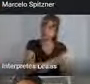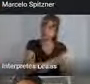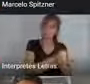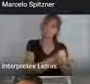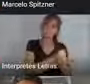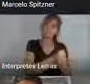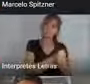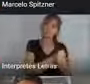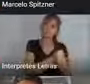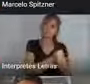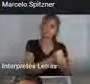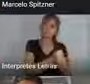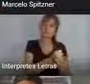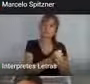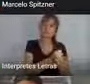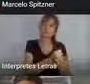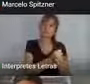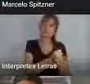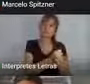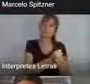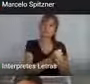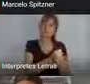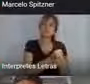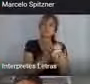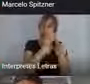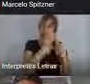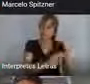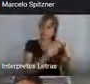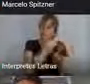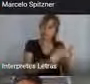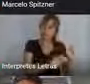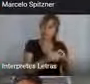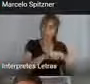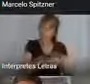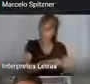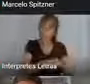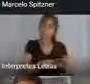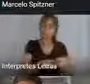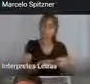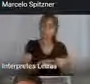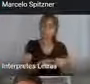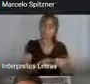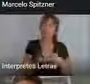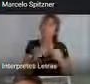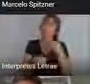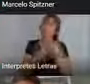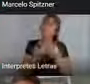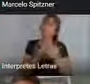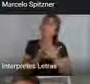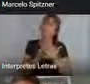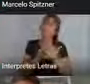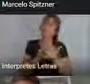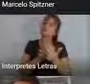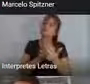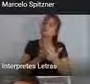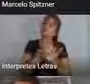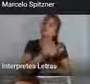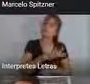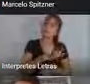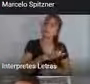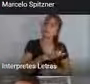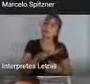na autoafirmação das comunidades quilombolas, enfim, como que esses estudos, a partir desse lugar da letras, da